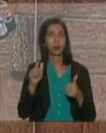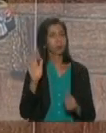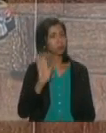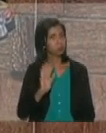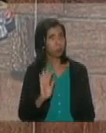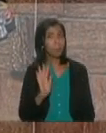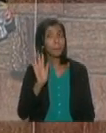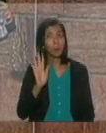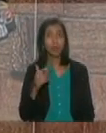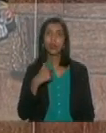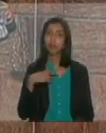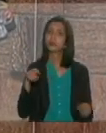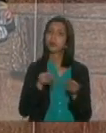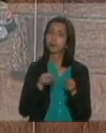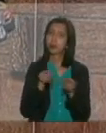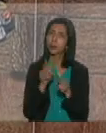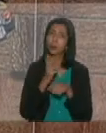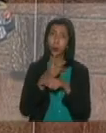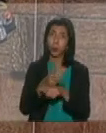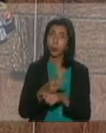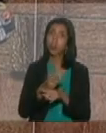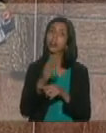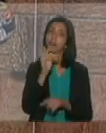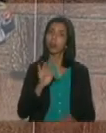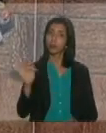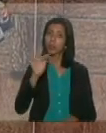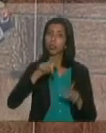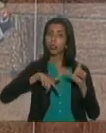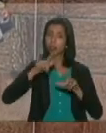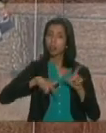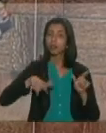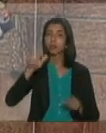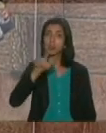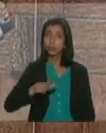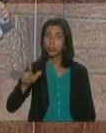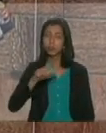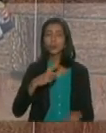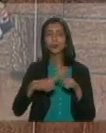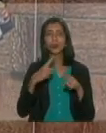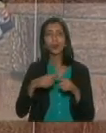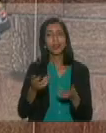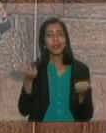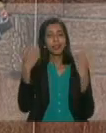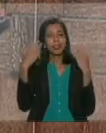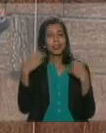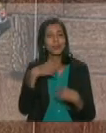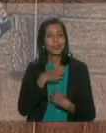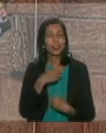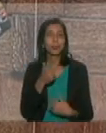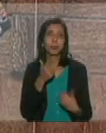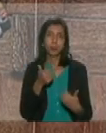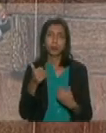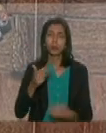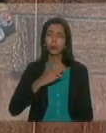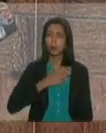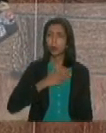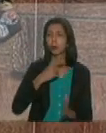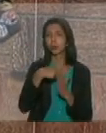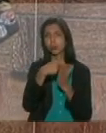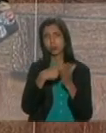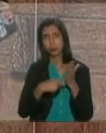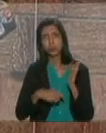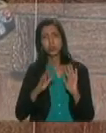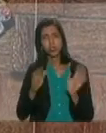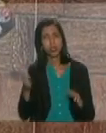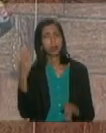mas assim, eu também busquei a faculdade de letras, a literatura, tudo porque era uma coisa que estava de uma certa forma em mim, né? Eu gostava muito